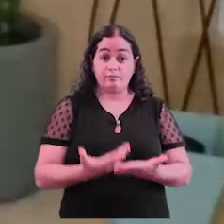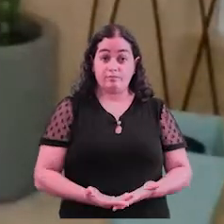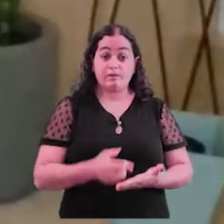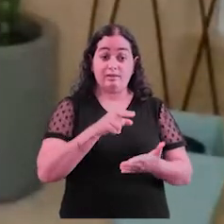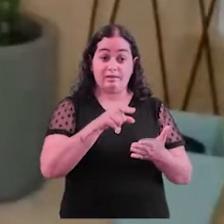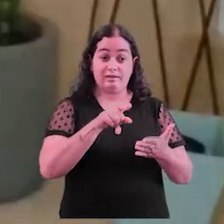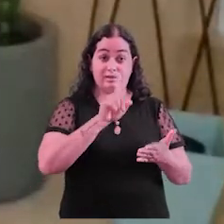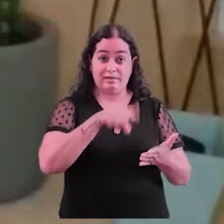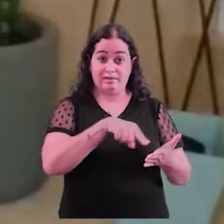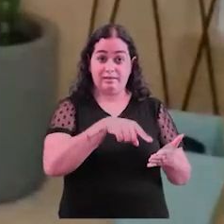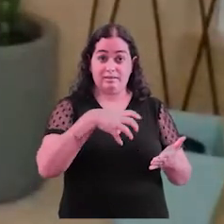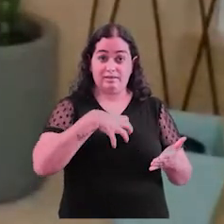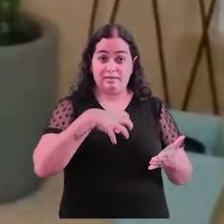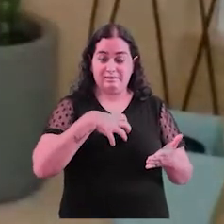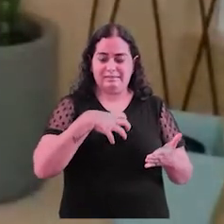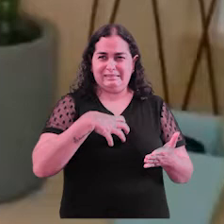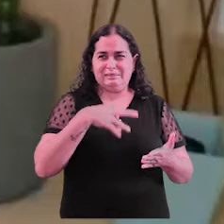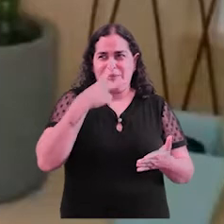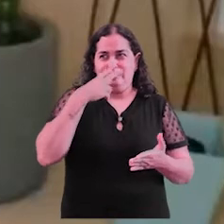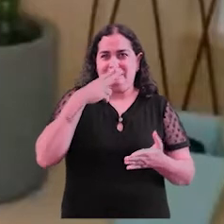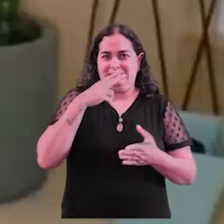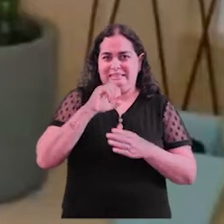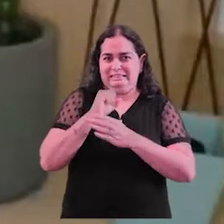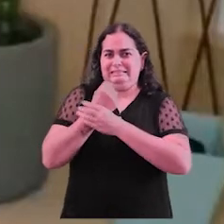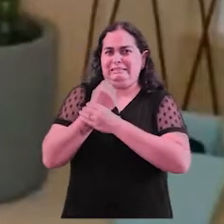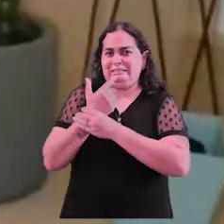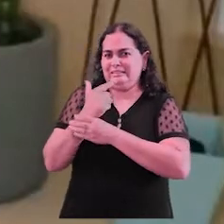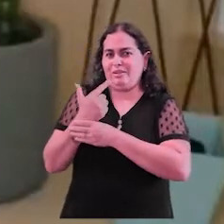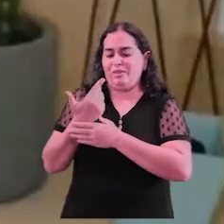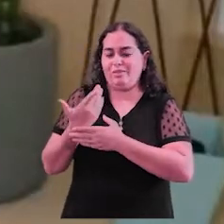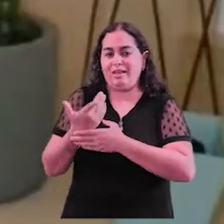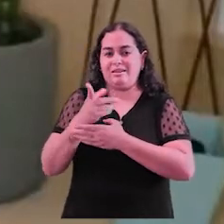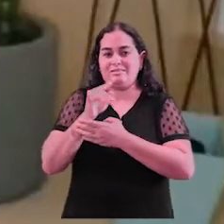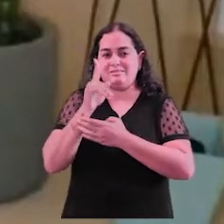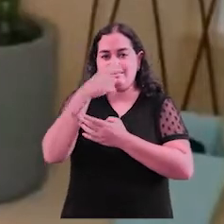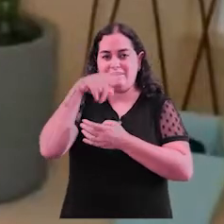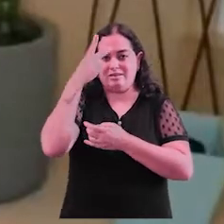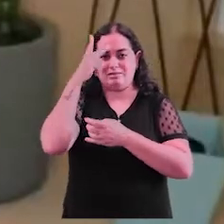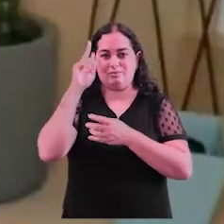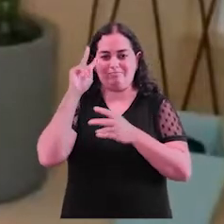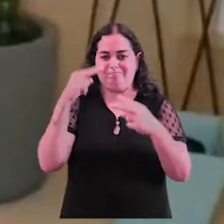gente, nesse formato, fica com uma insegurança se as pessoas estão conseguindo